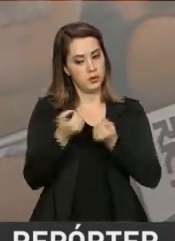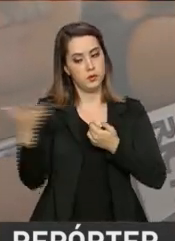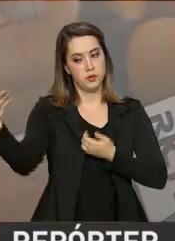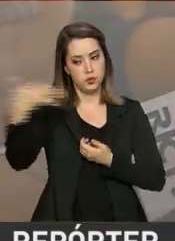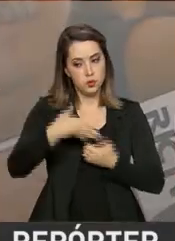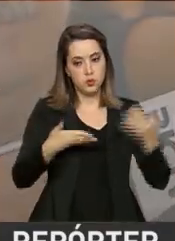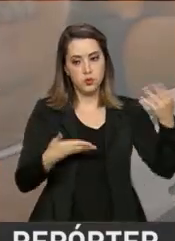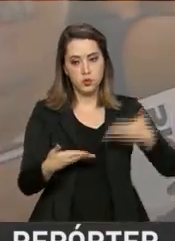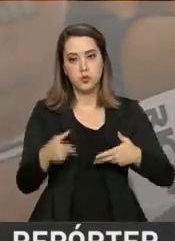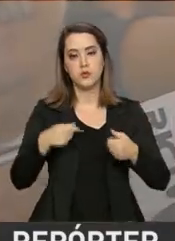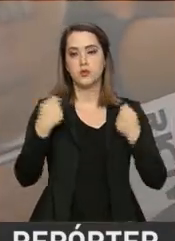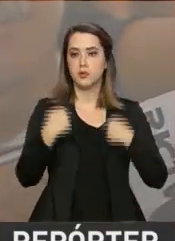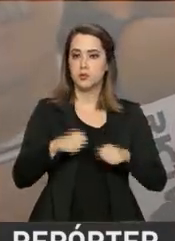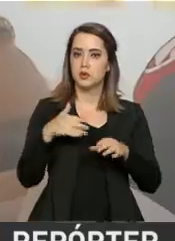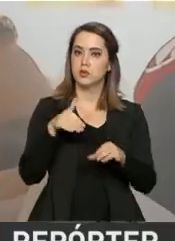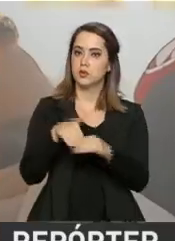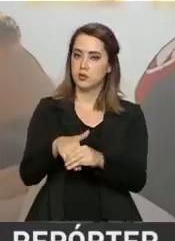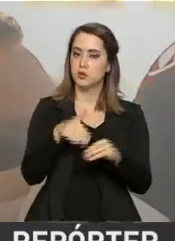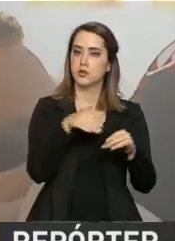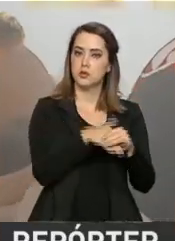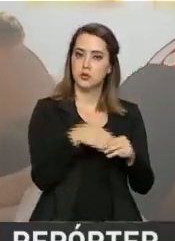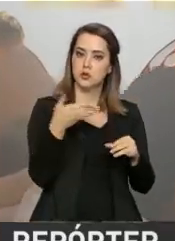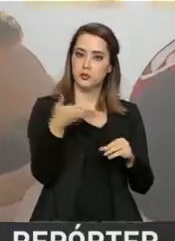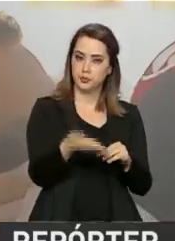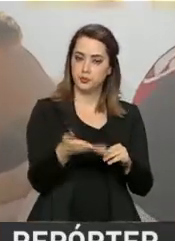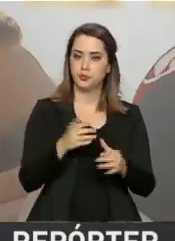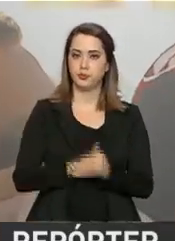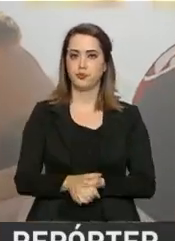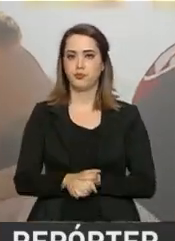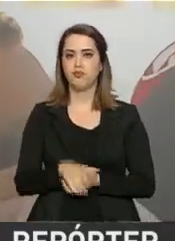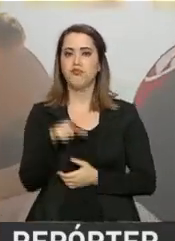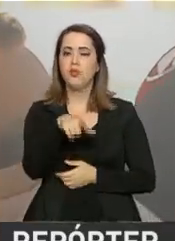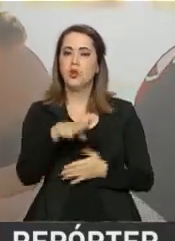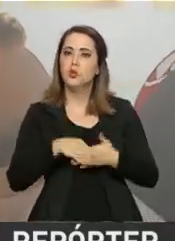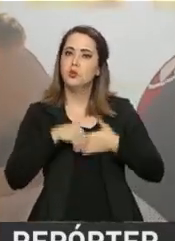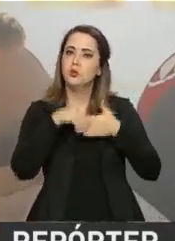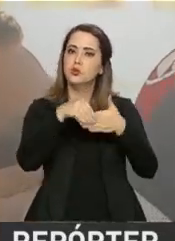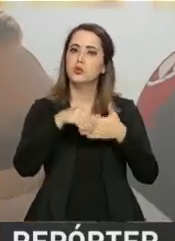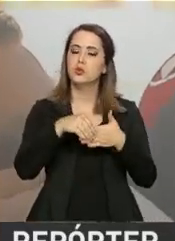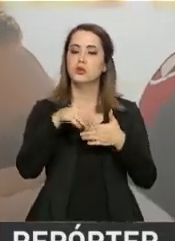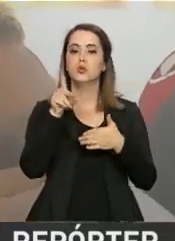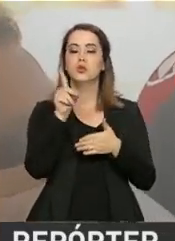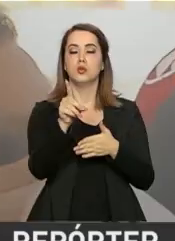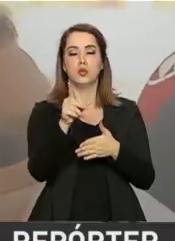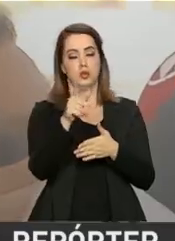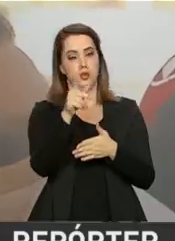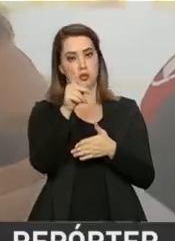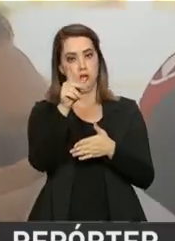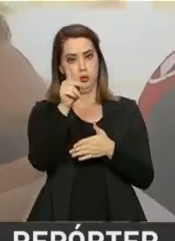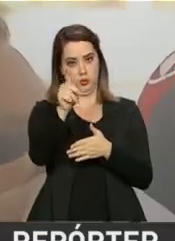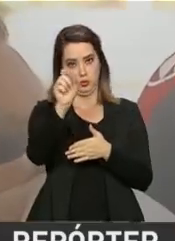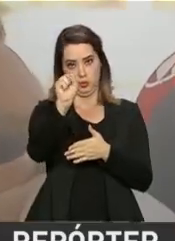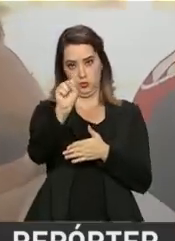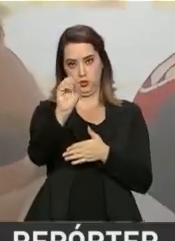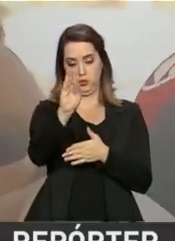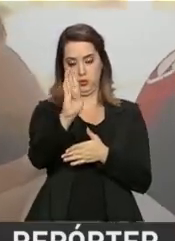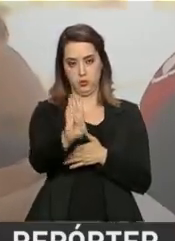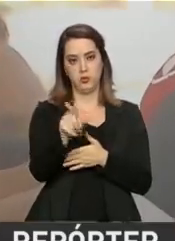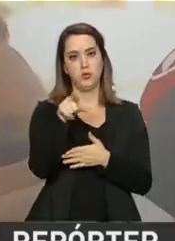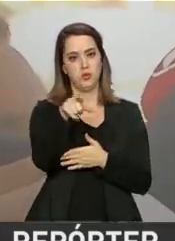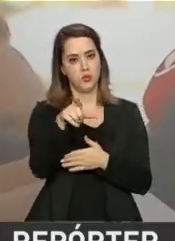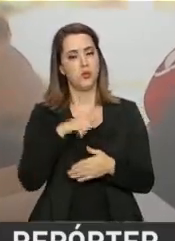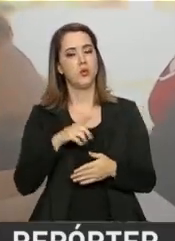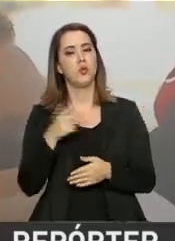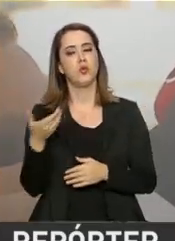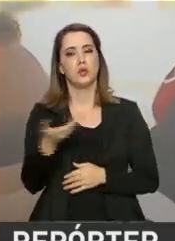de votarmos essa matéria de acordo com o líder do PSD Deputado Rogério Rosso o governo propõe um acordo para que a